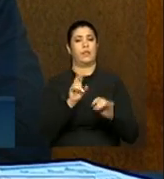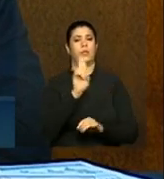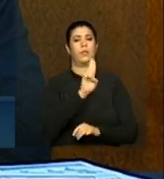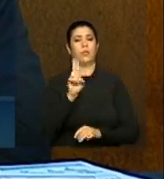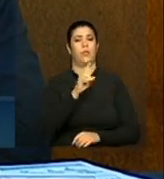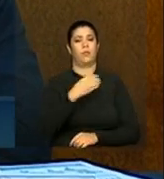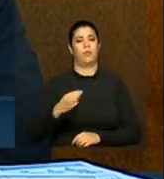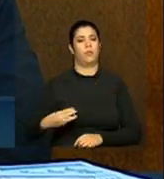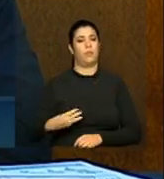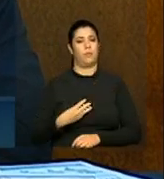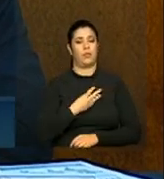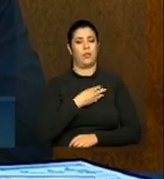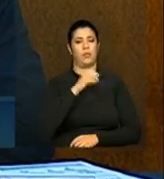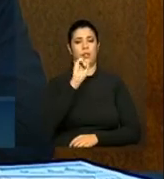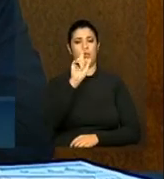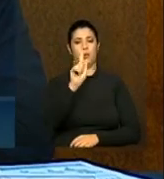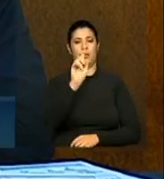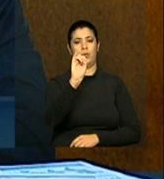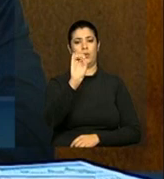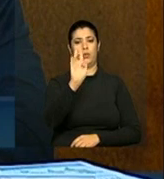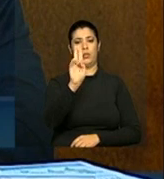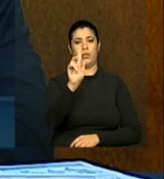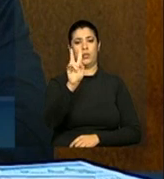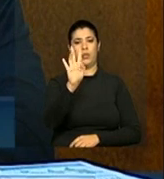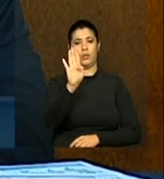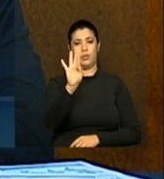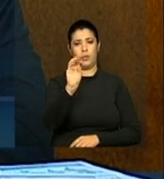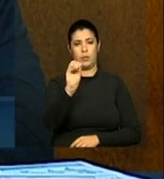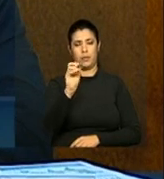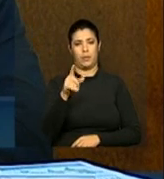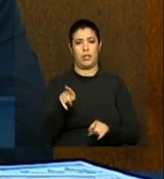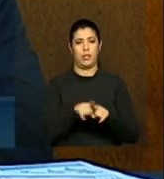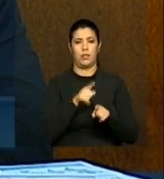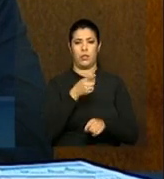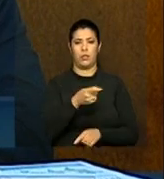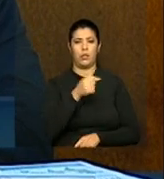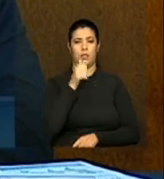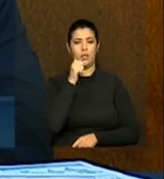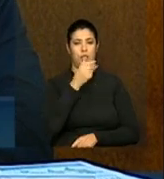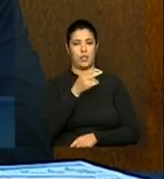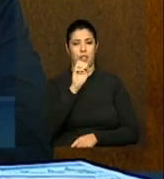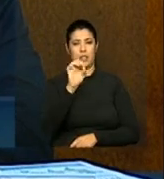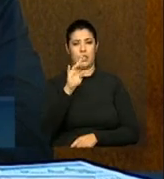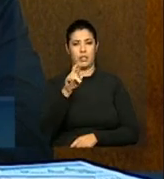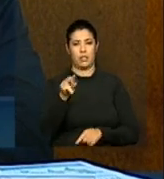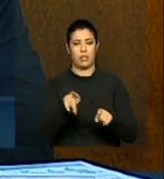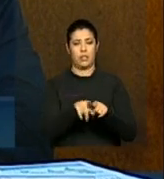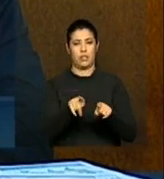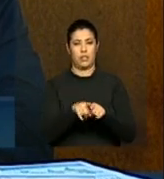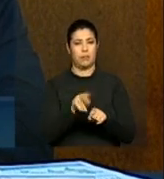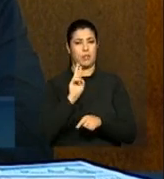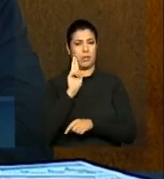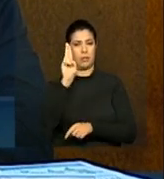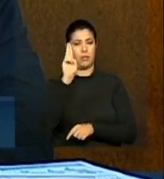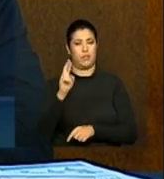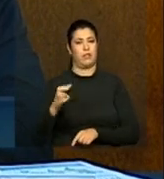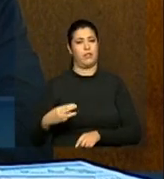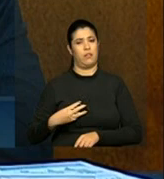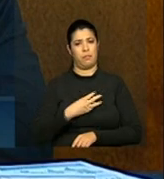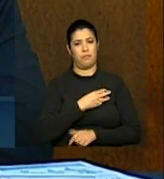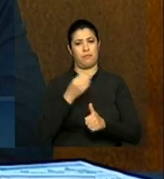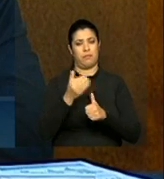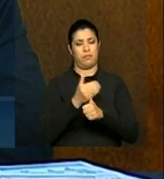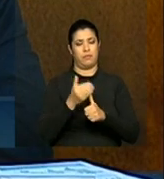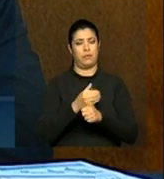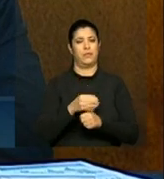Gilberto Carvalho. Você que ficou como representante da ministra Miram aqui, queria que você transmitisse a a ela, a toda a equipe do Ministério